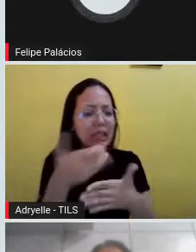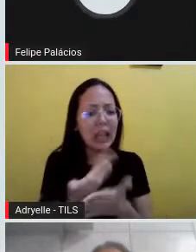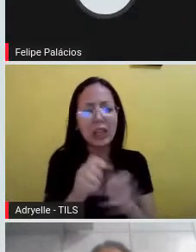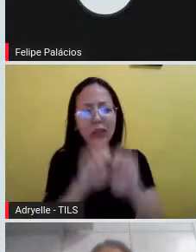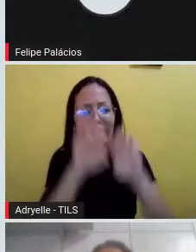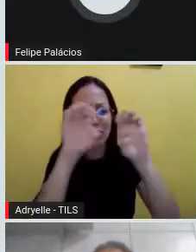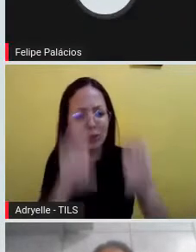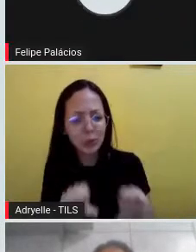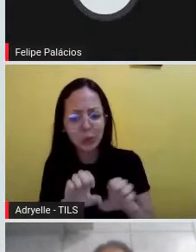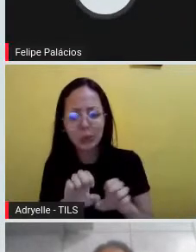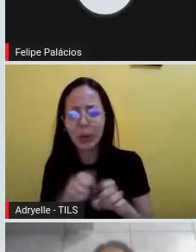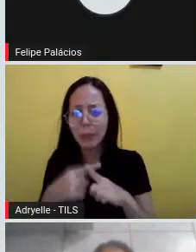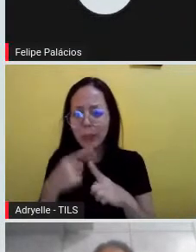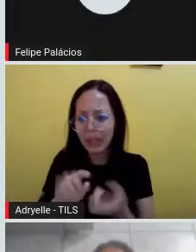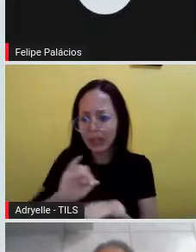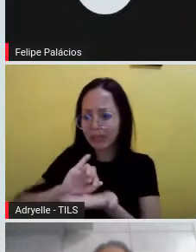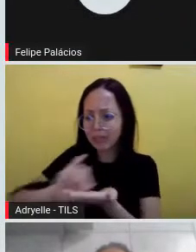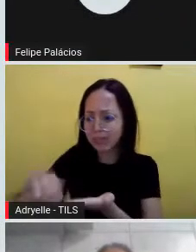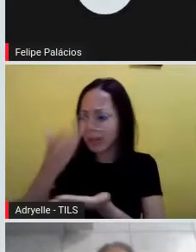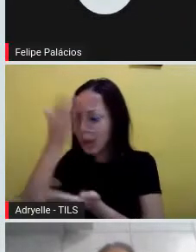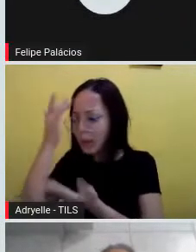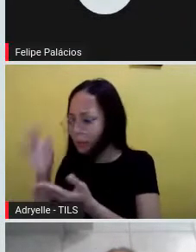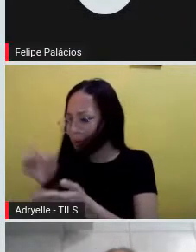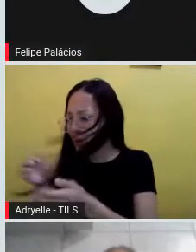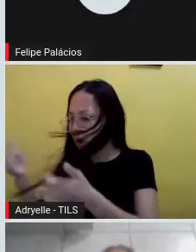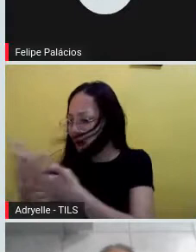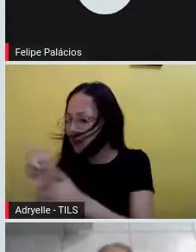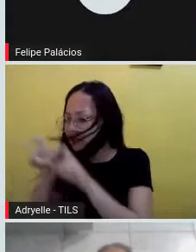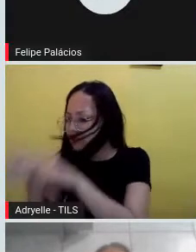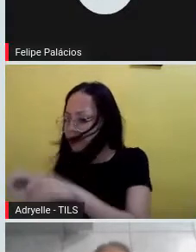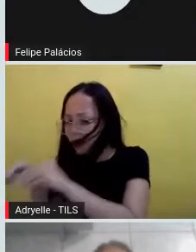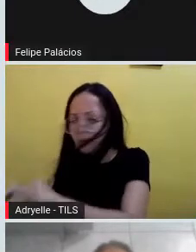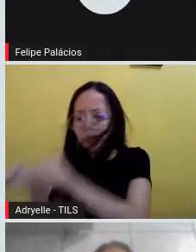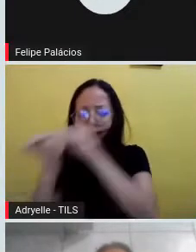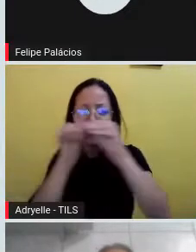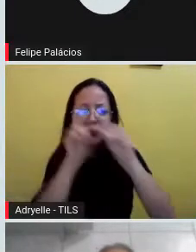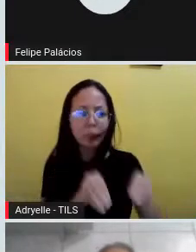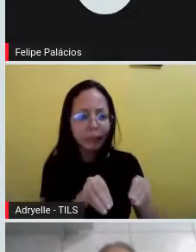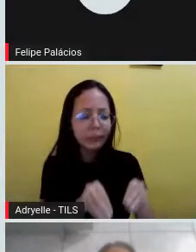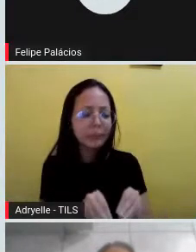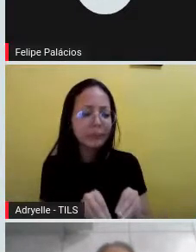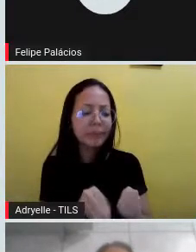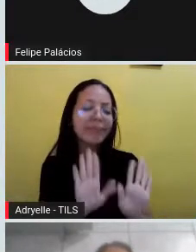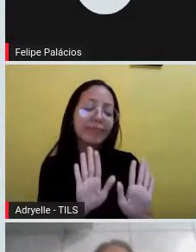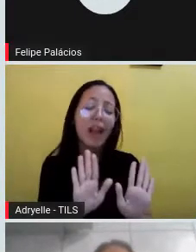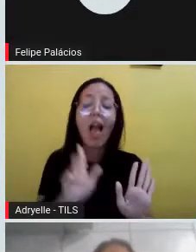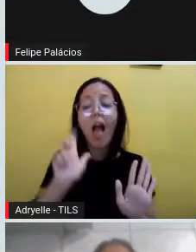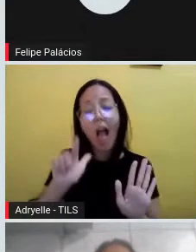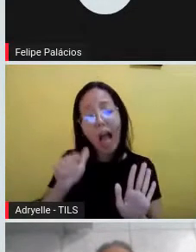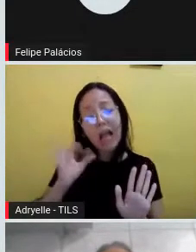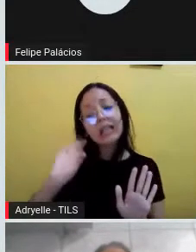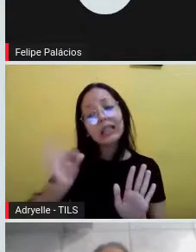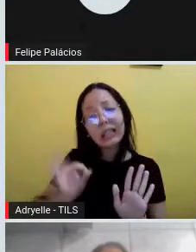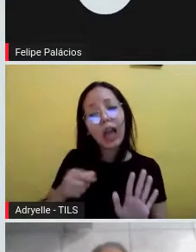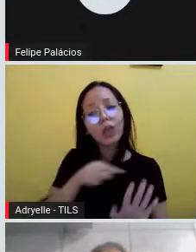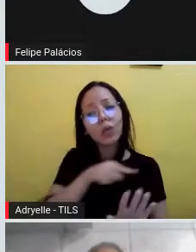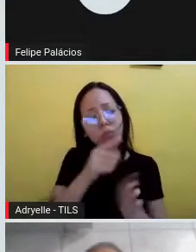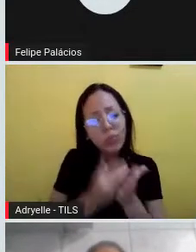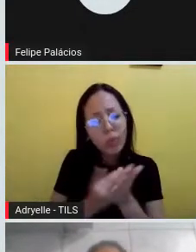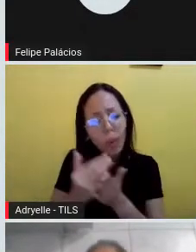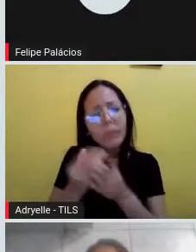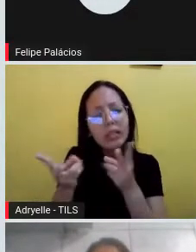essa migração. É a dúvida dele. Certo, obrigada. Isso mesmo. Você começa a perceber